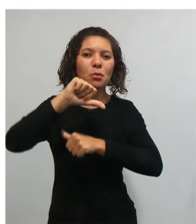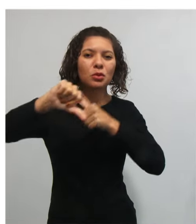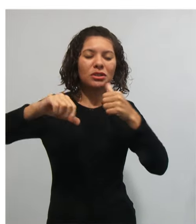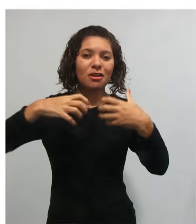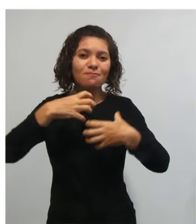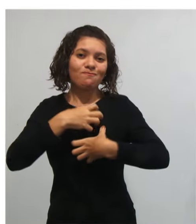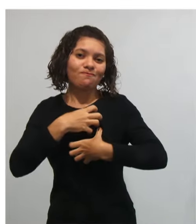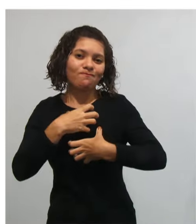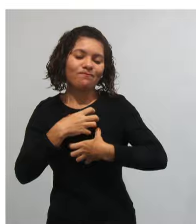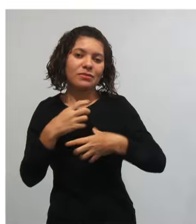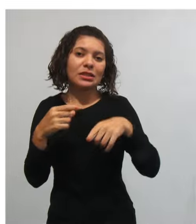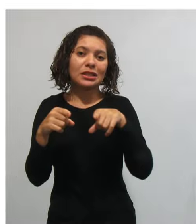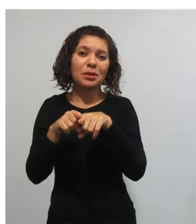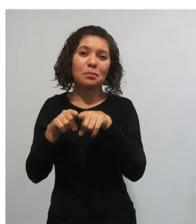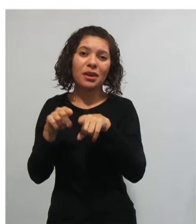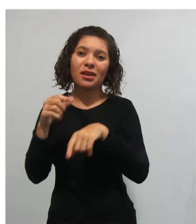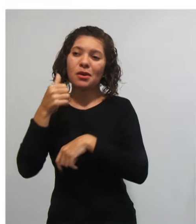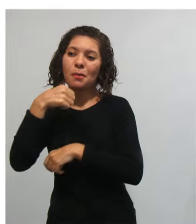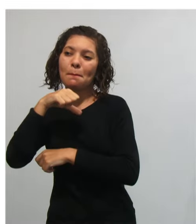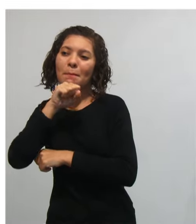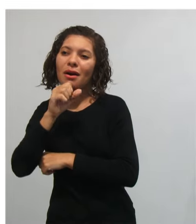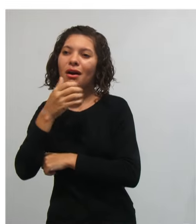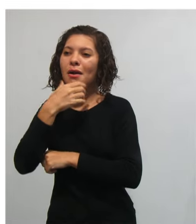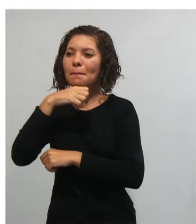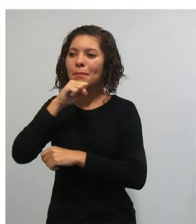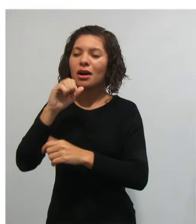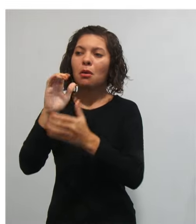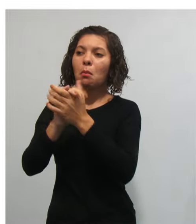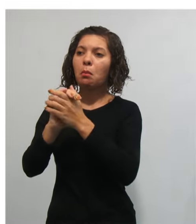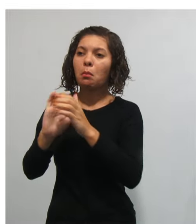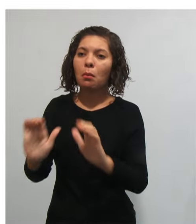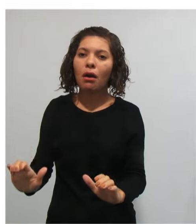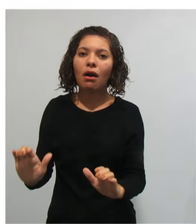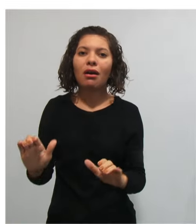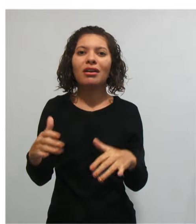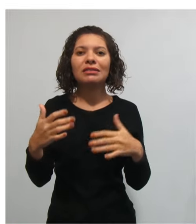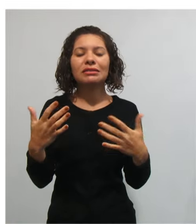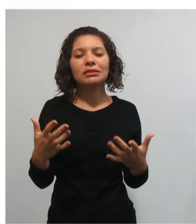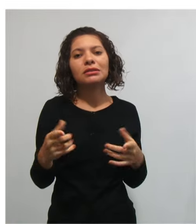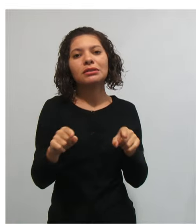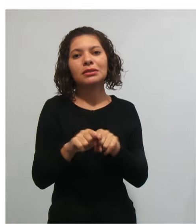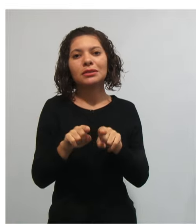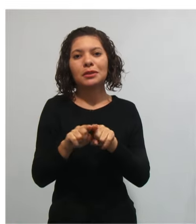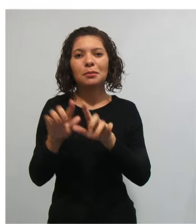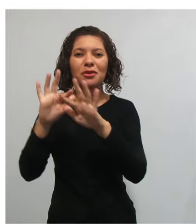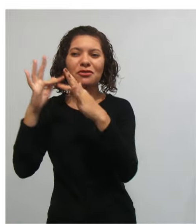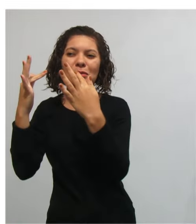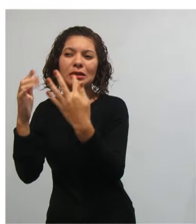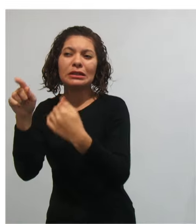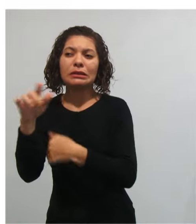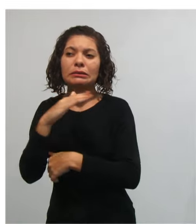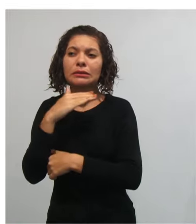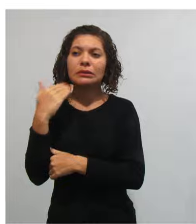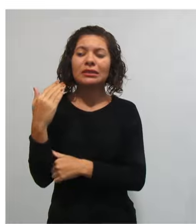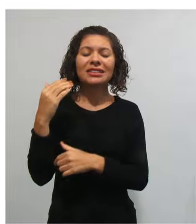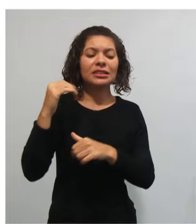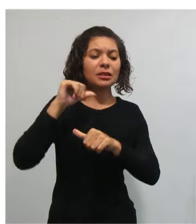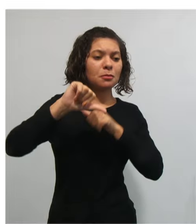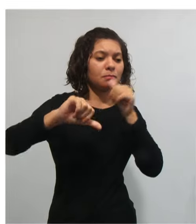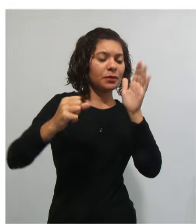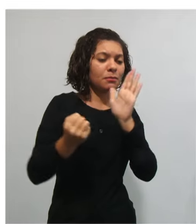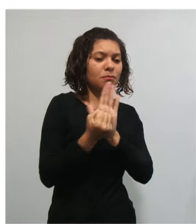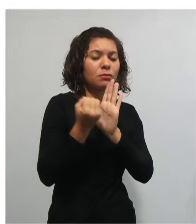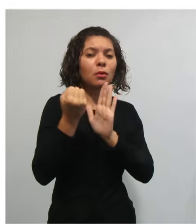crianças também nessa fase eh enfrentam separação dos Pais enfrenta luto enfrenta muito é uma fase de